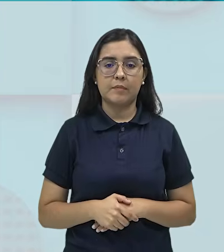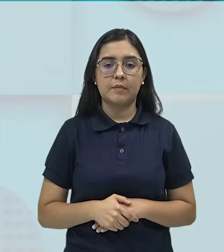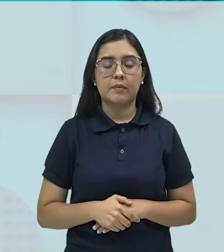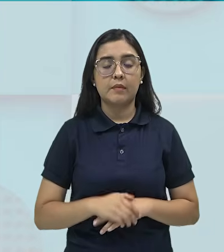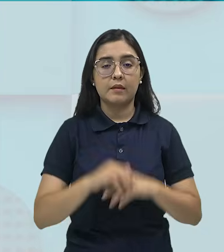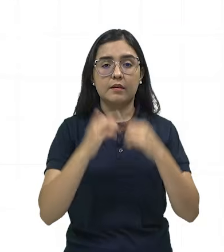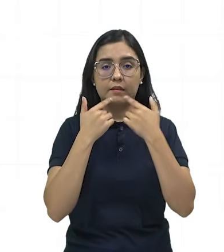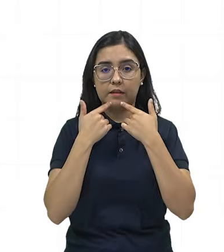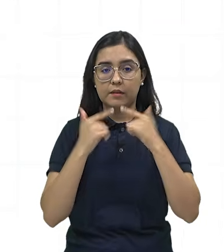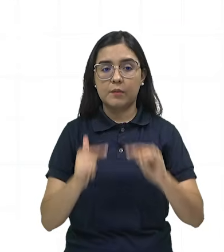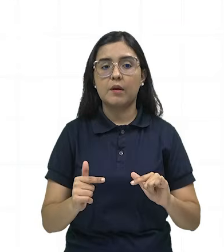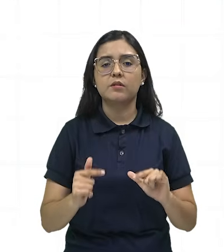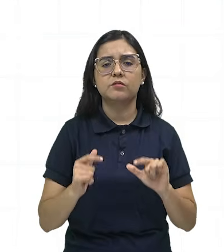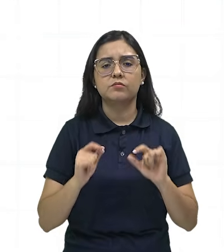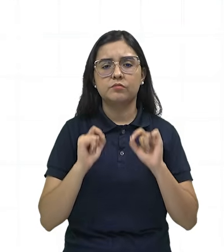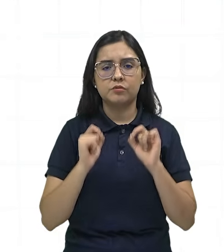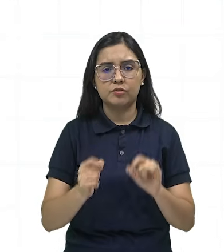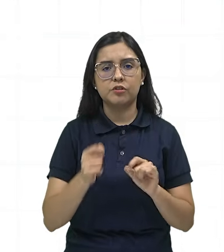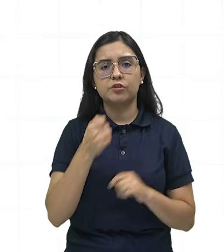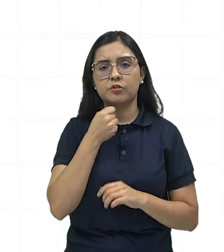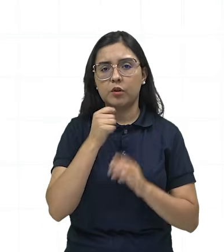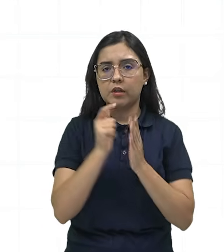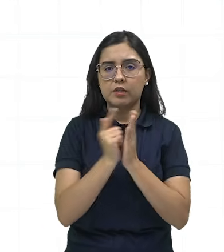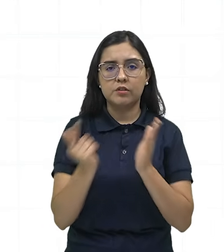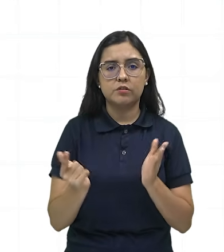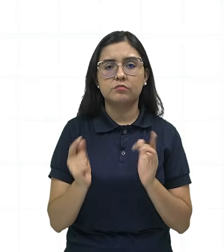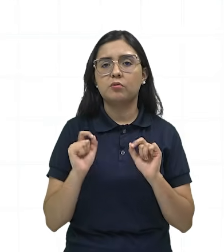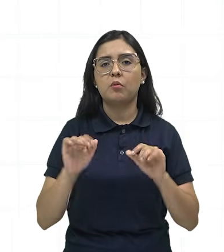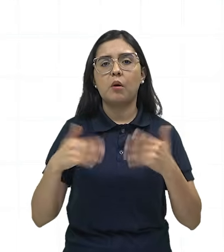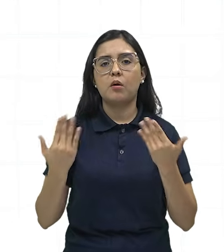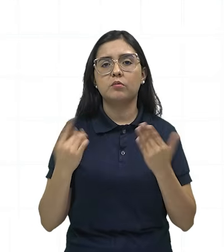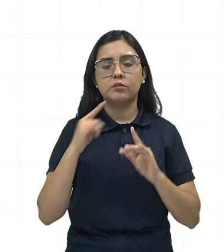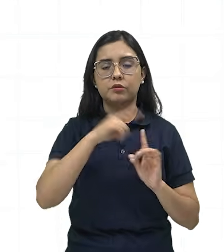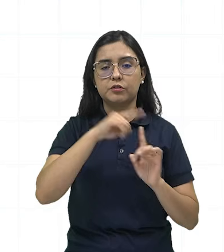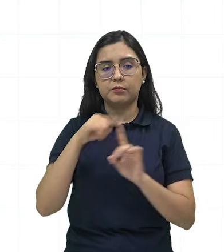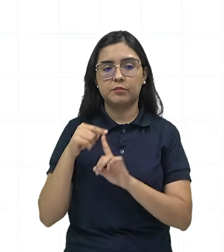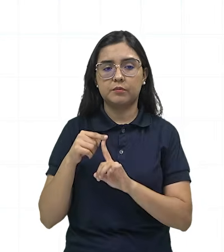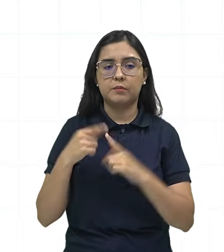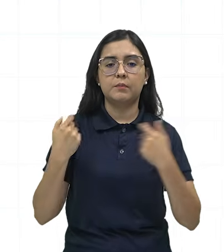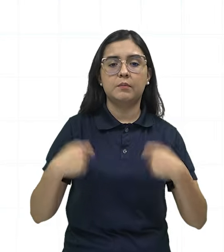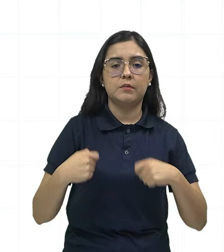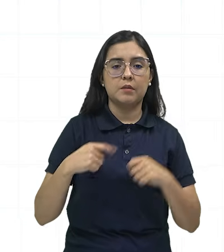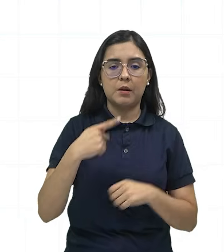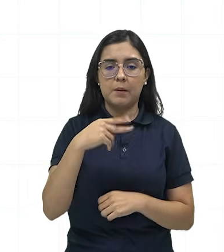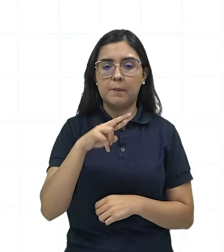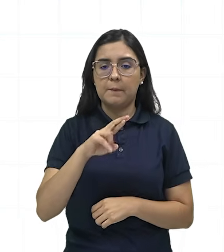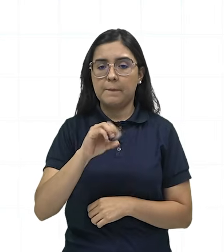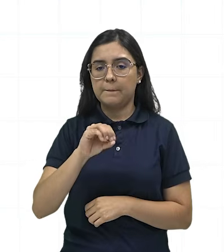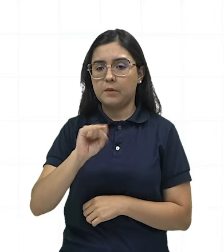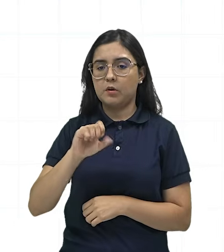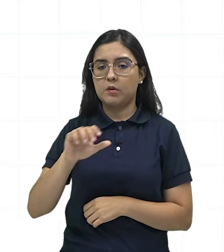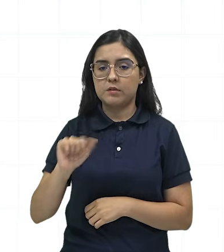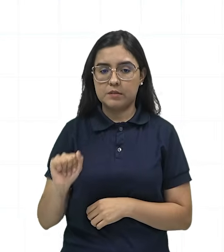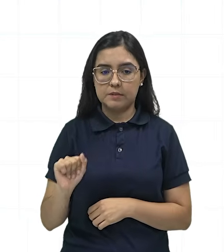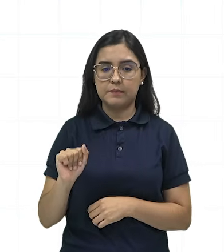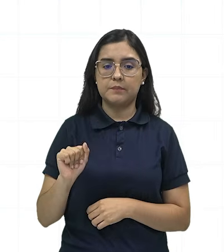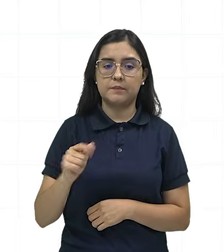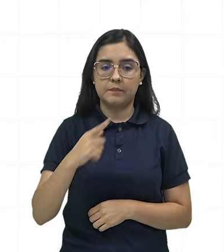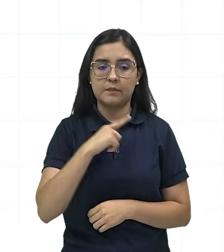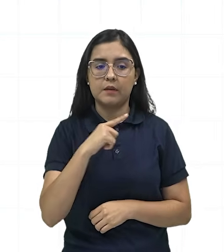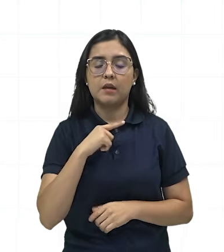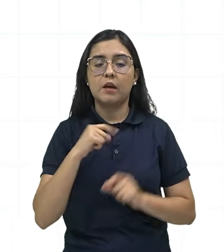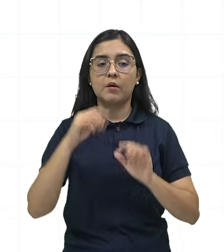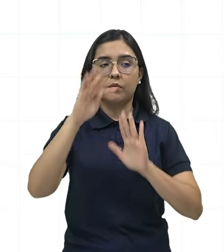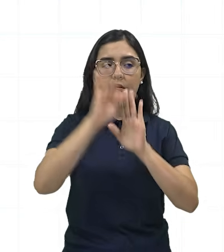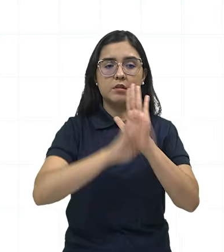linguagem jornalística, qual é esse tipo de linguagem? Ela tem que estar em forma de prosa, que é o texto